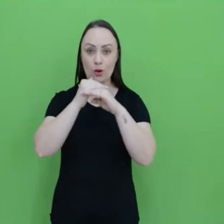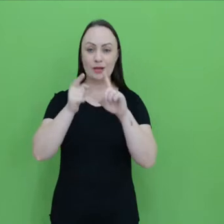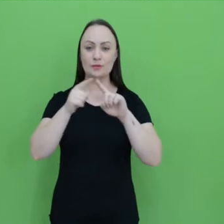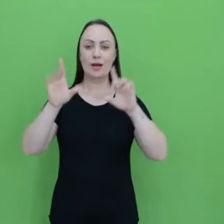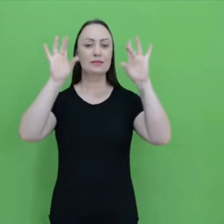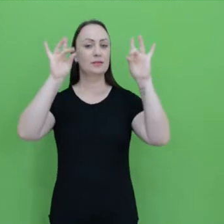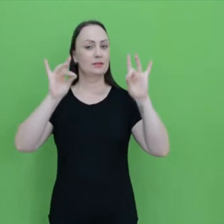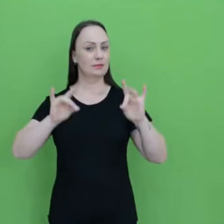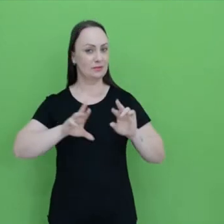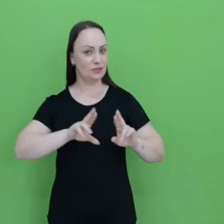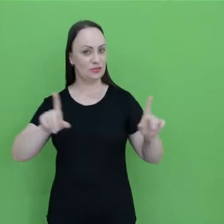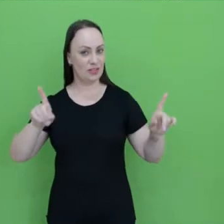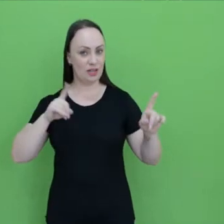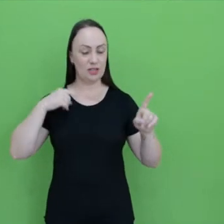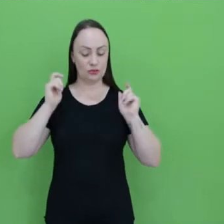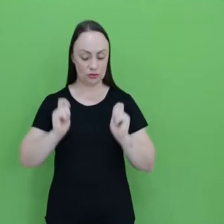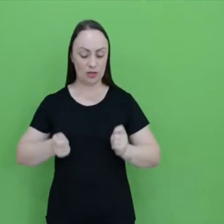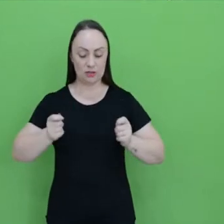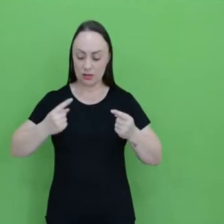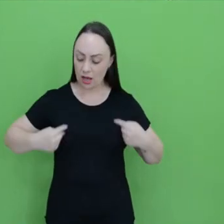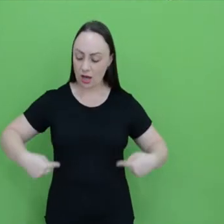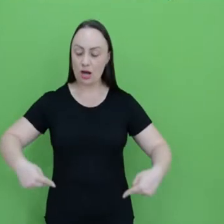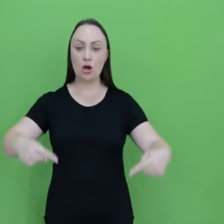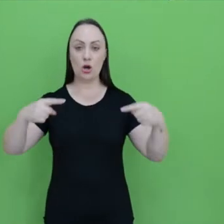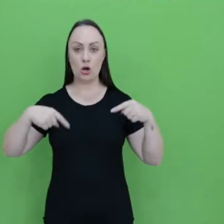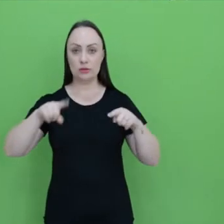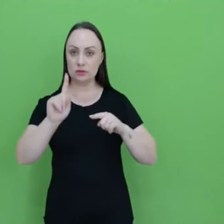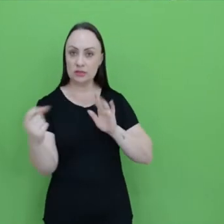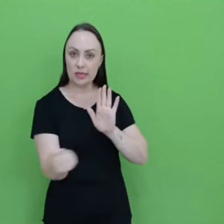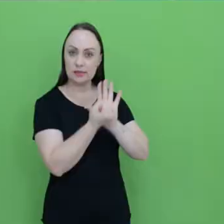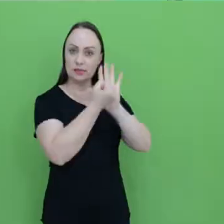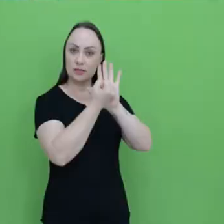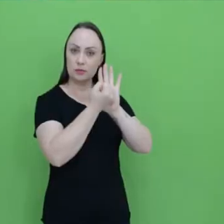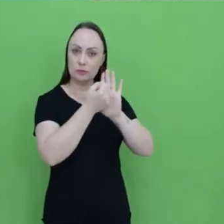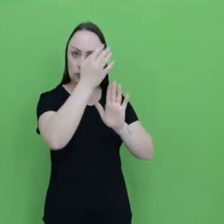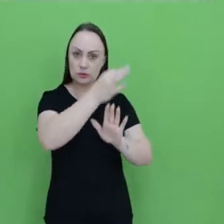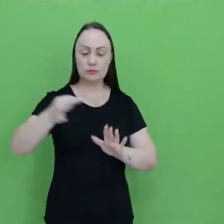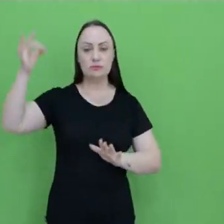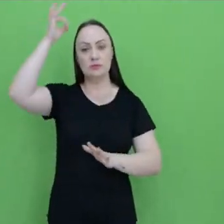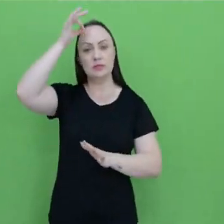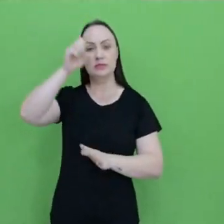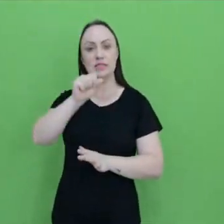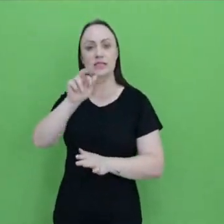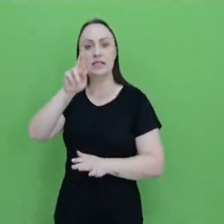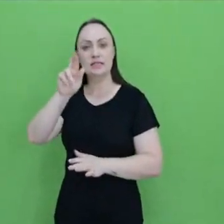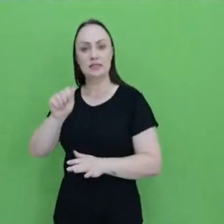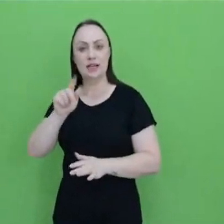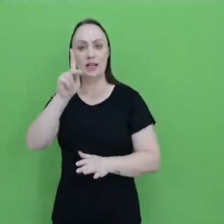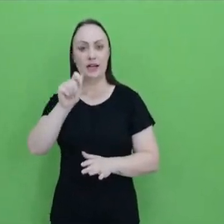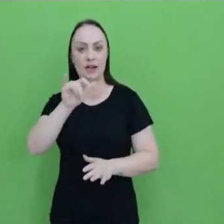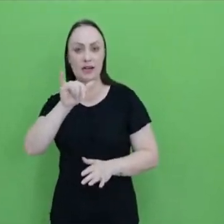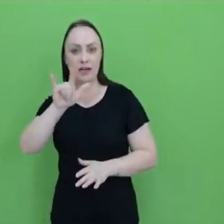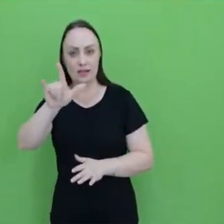detalhes. A roda da carroça é símbolo, Santa Sara Kali, guia,